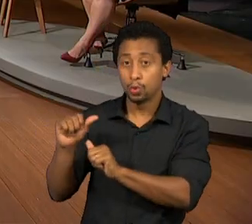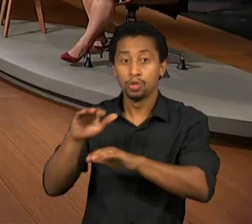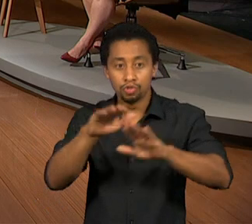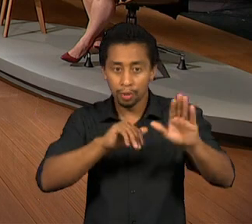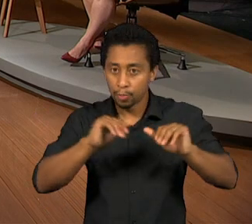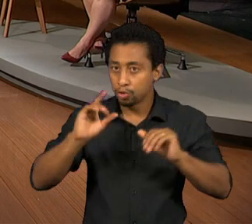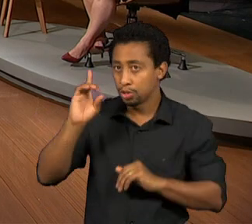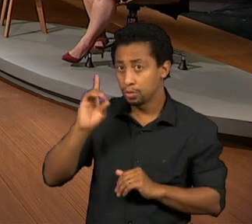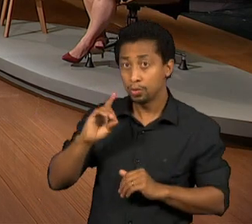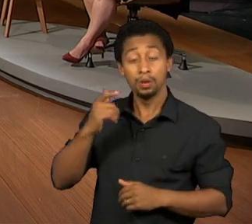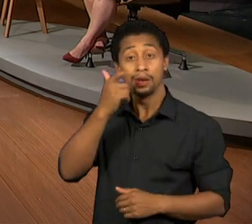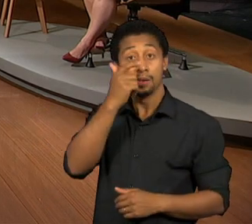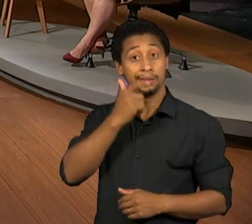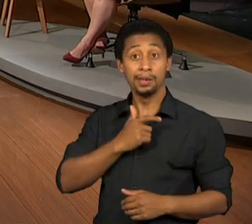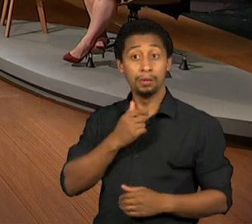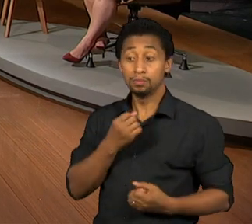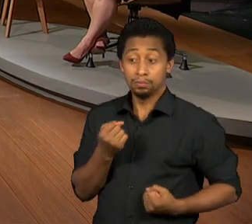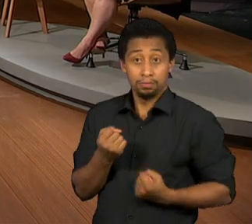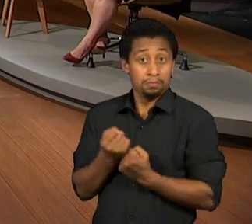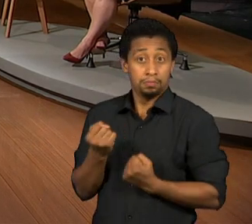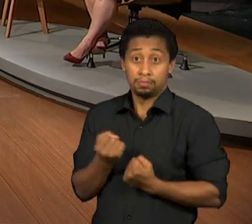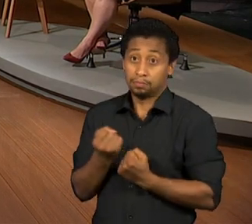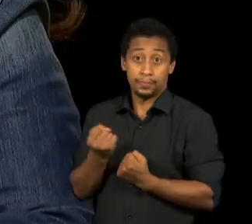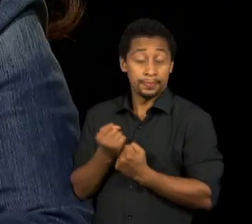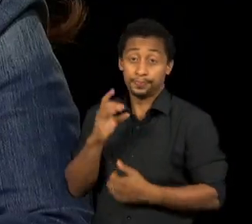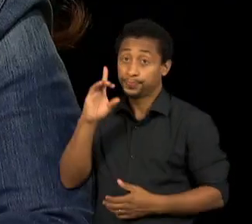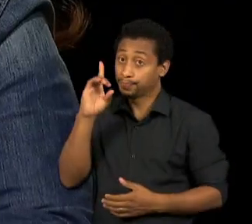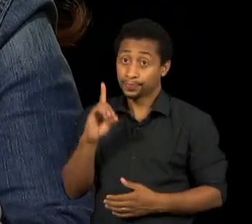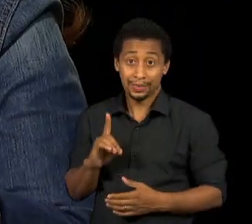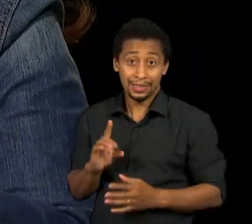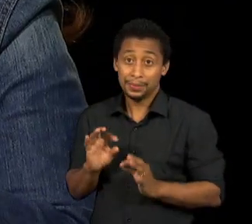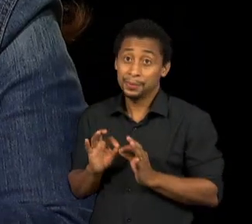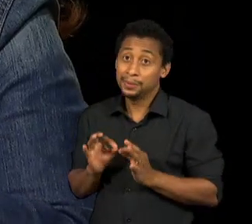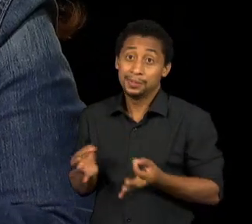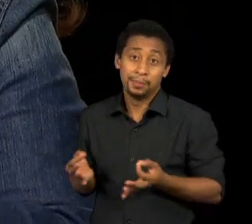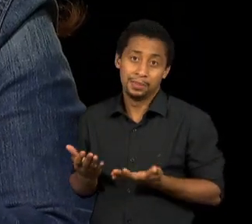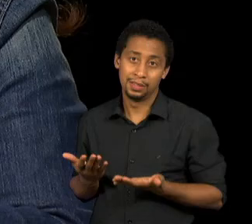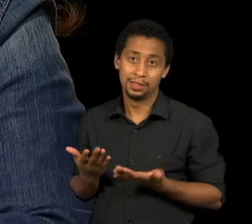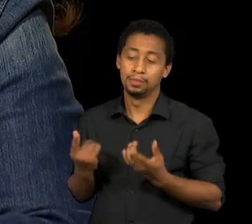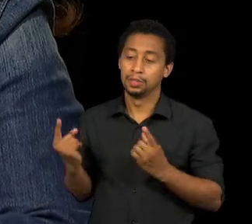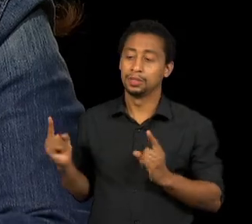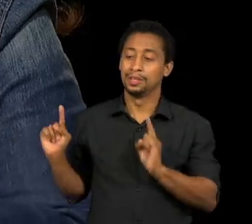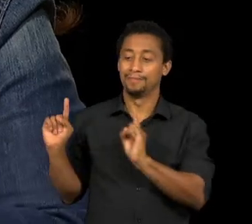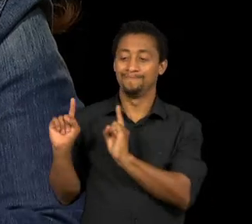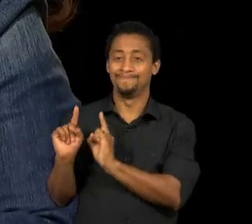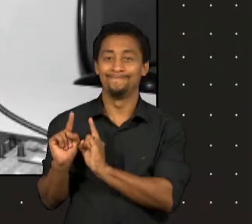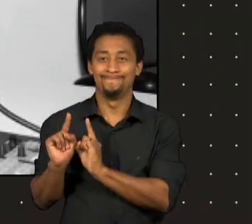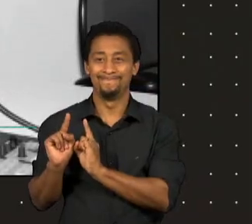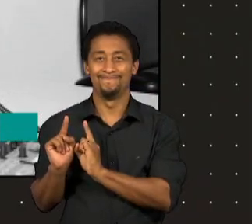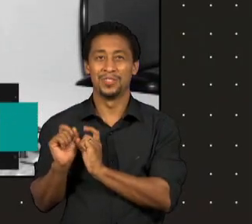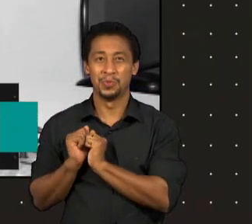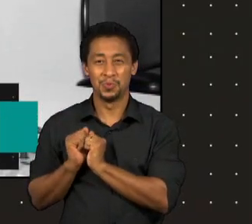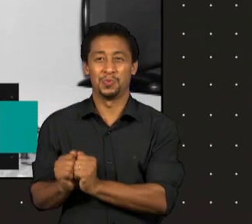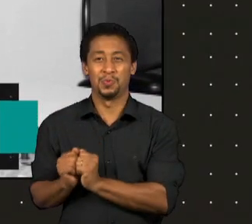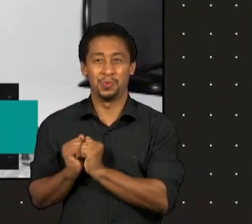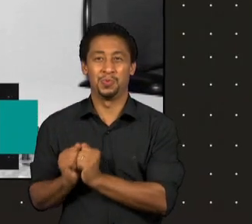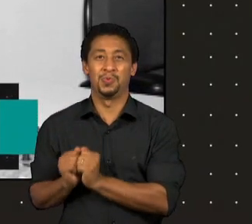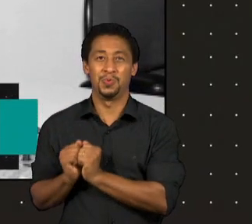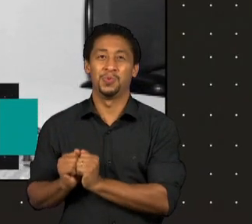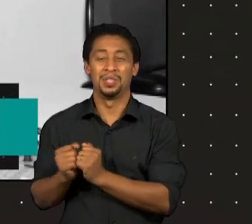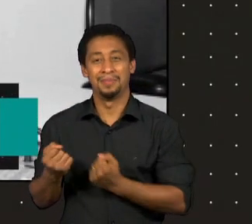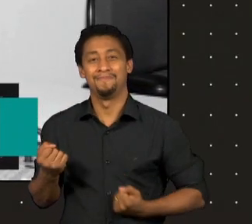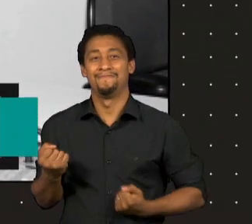eu era assistente da direção, na verdade, porque eu tinha que ficar ao lado dele o tempo todo. Ele precisava de mim.